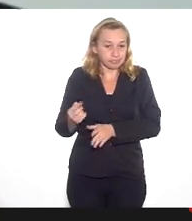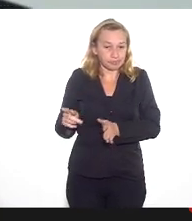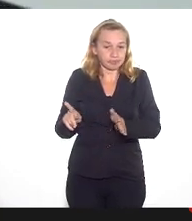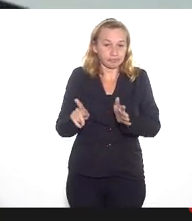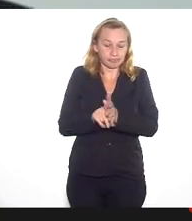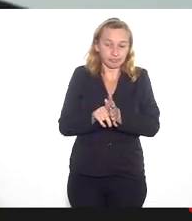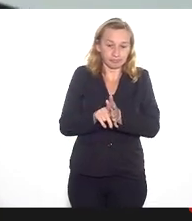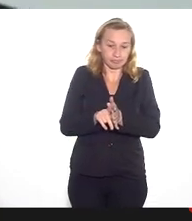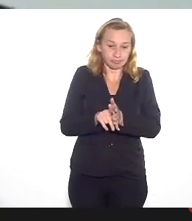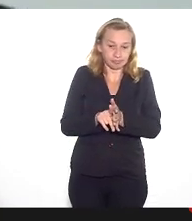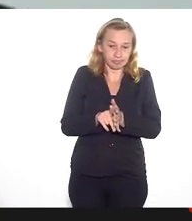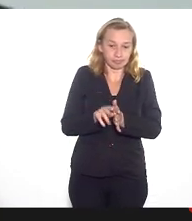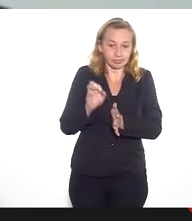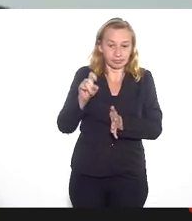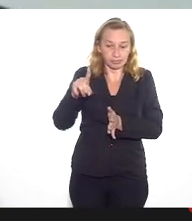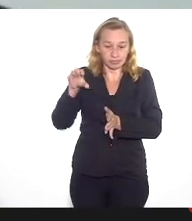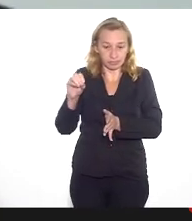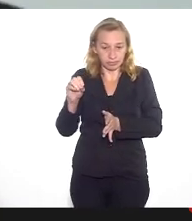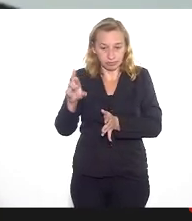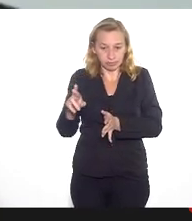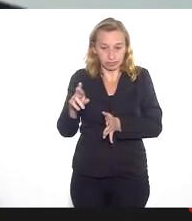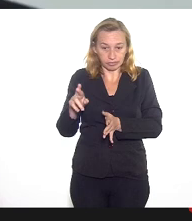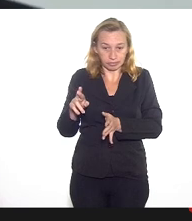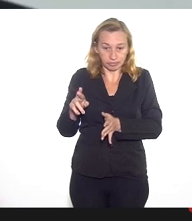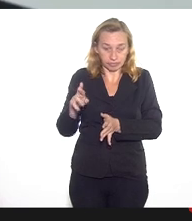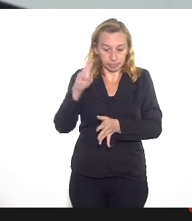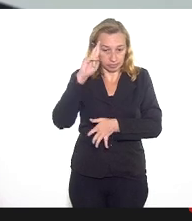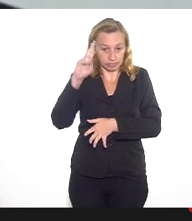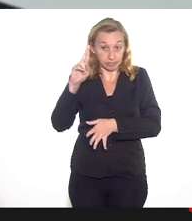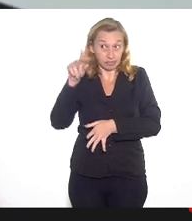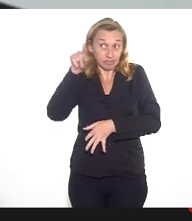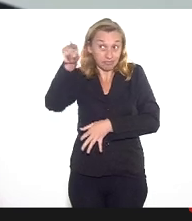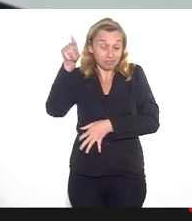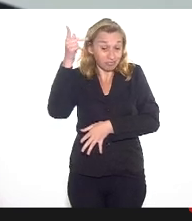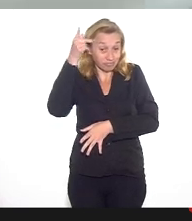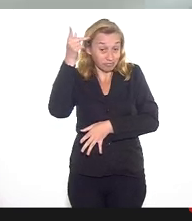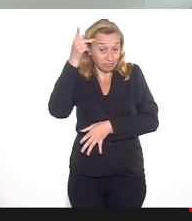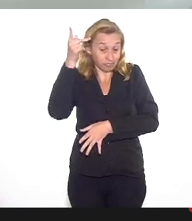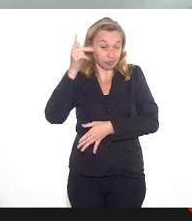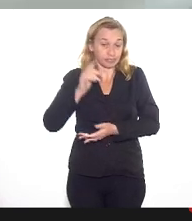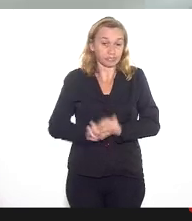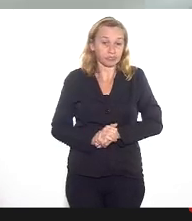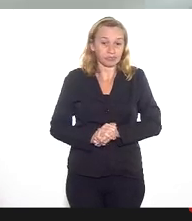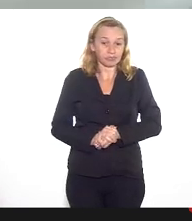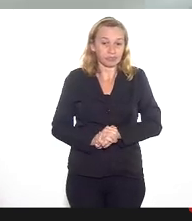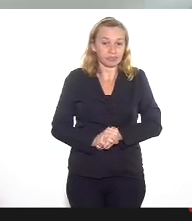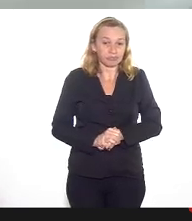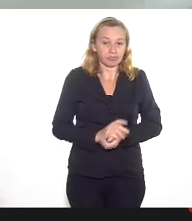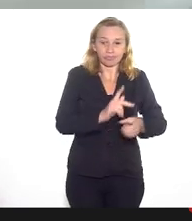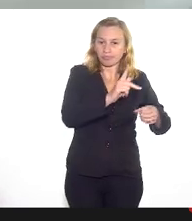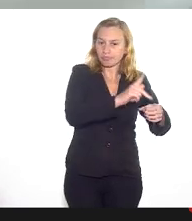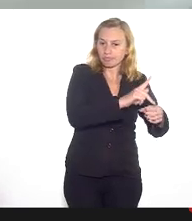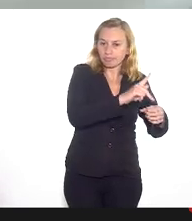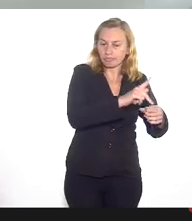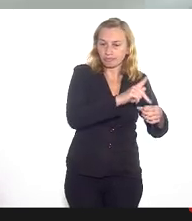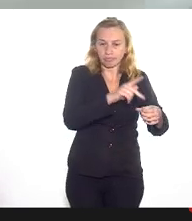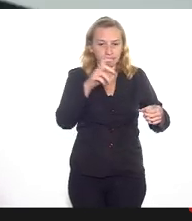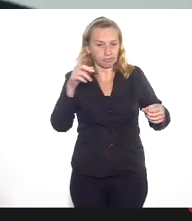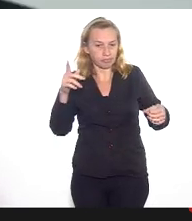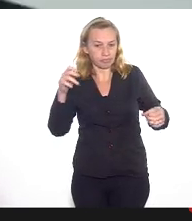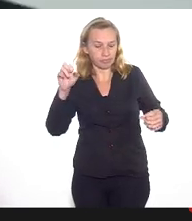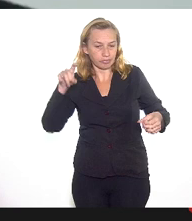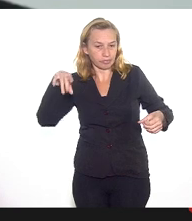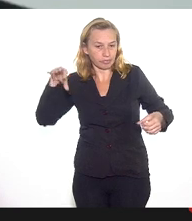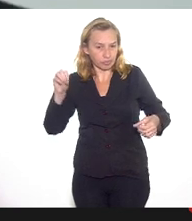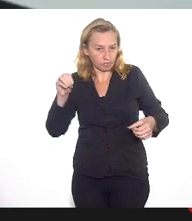participamos, onde a Equinor é a operadora. Perfeito? E no caso da Total... Mas vocês, a Equinor ou a Petrobras também? No